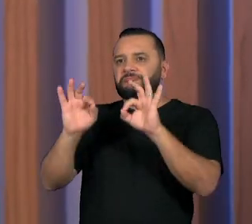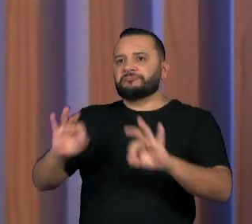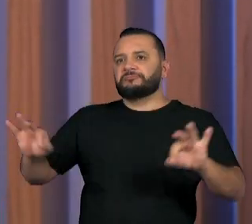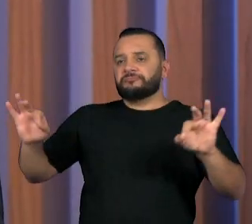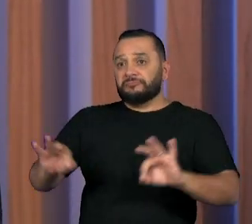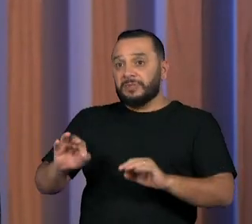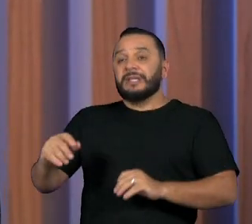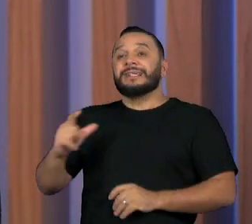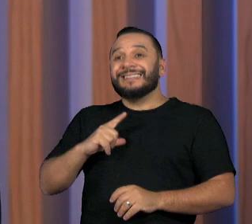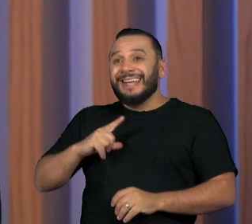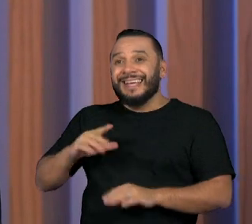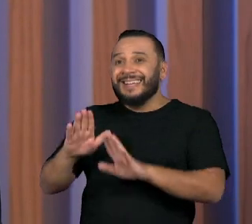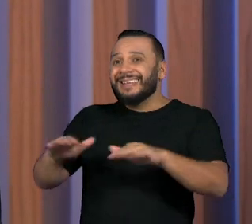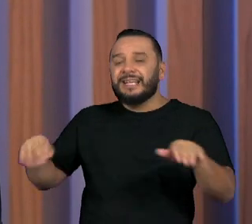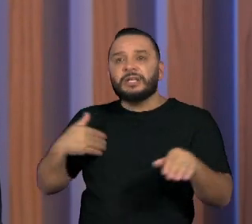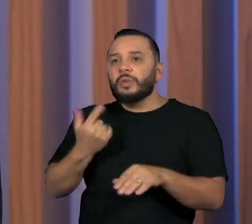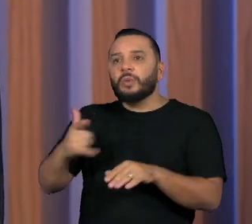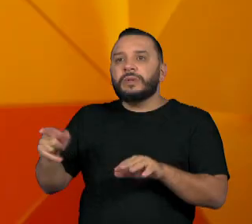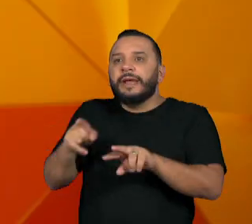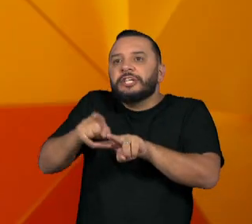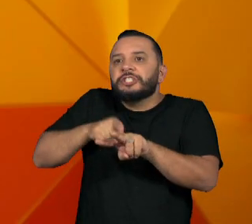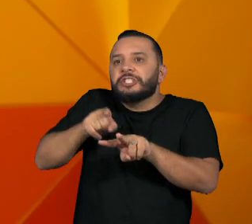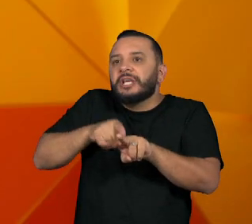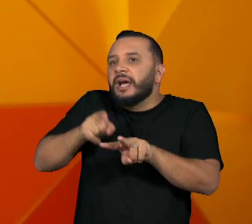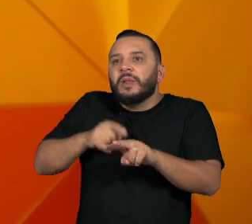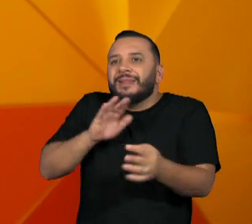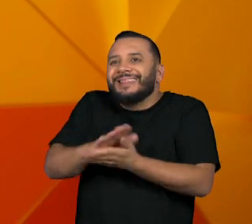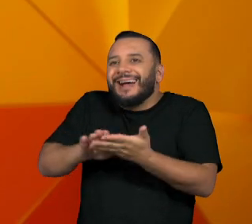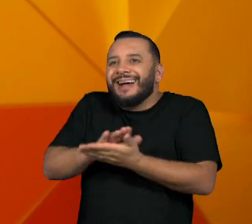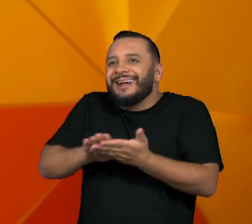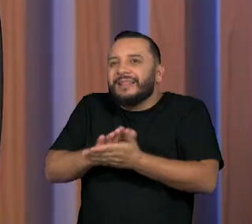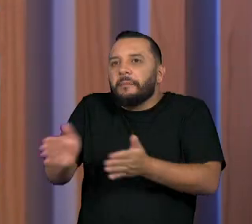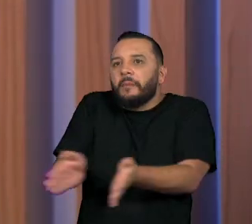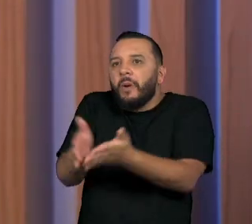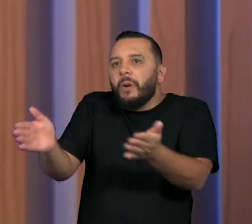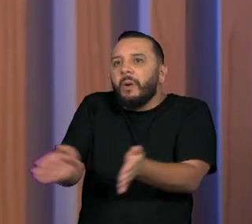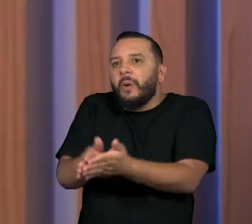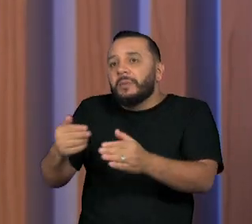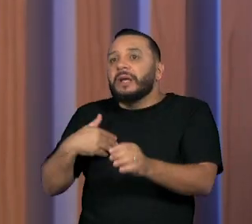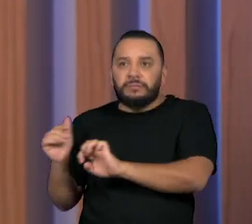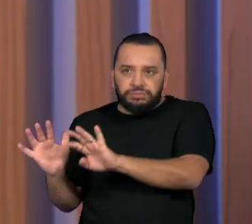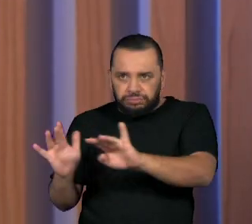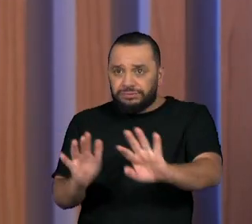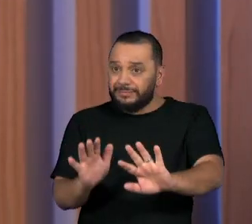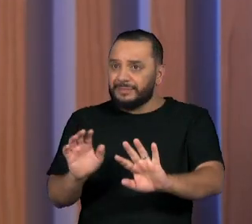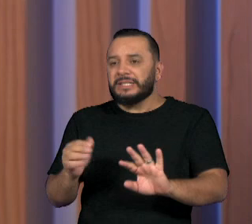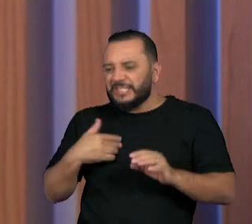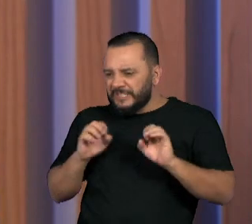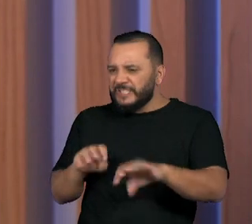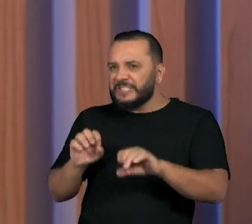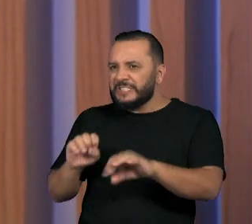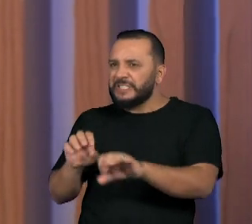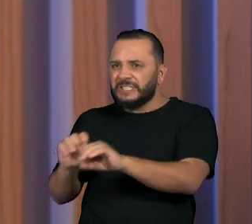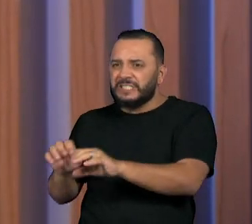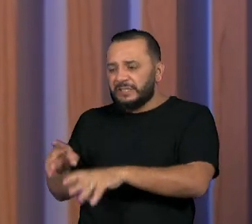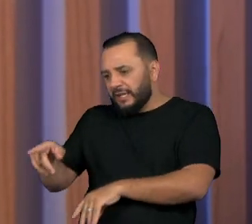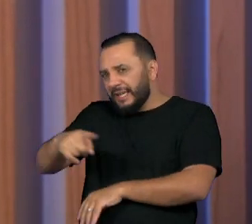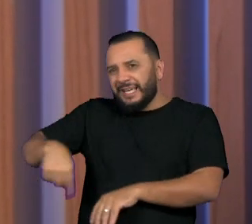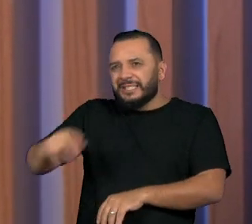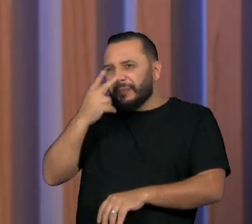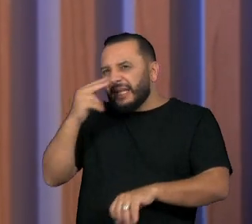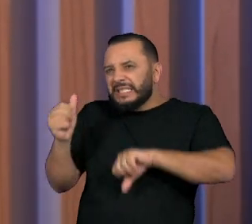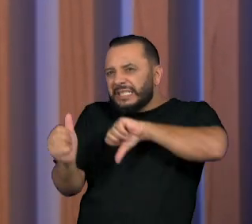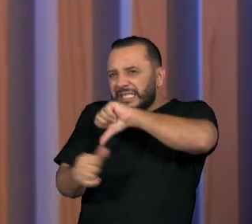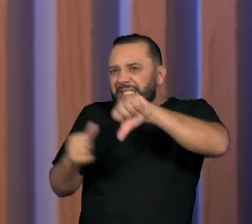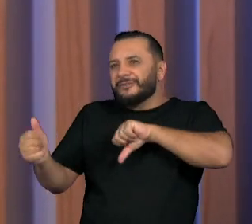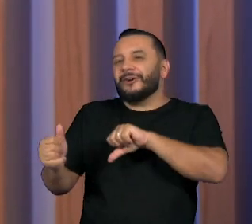vão descalças para as aulas, né? Então, assim, é bem social mesmo e é muito legal. Porque você vê a transformação,